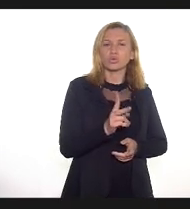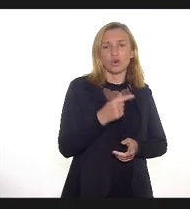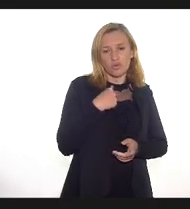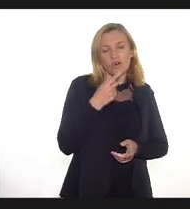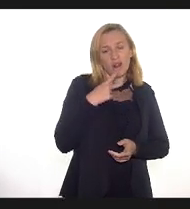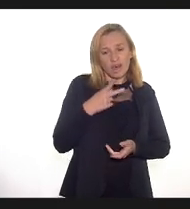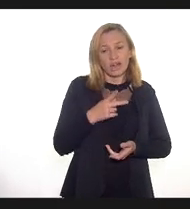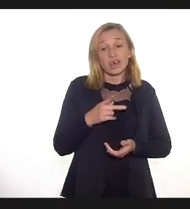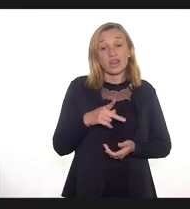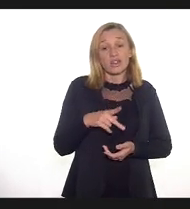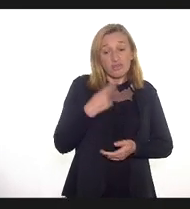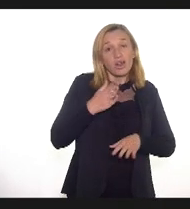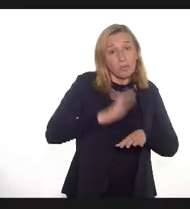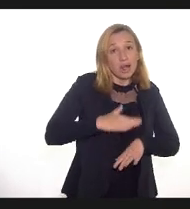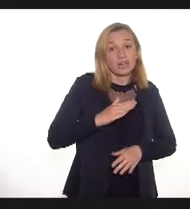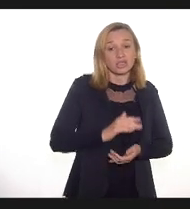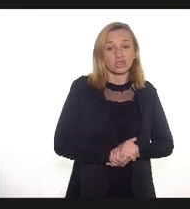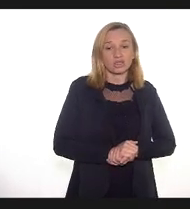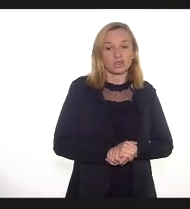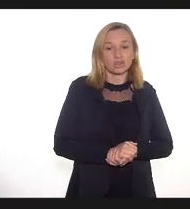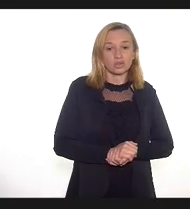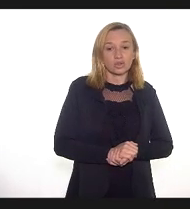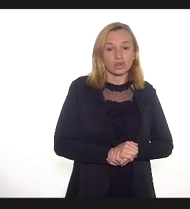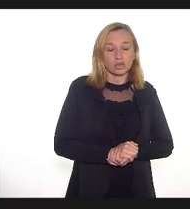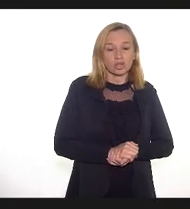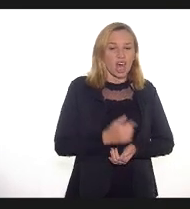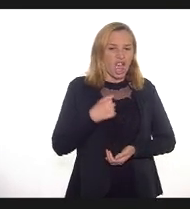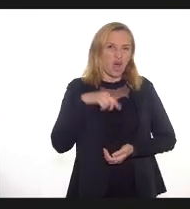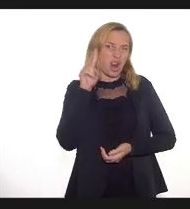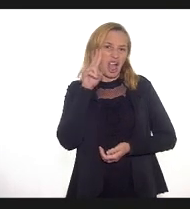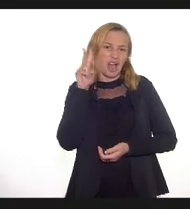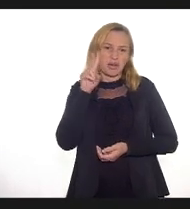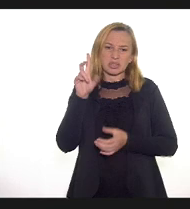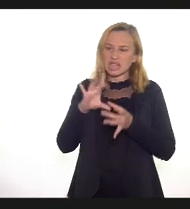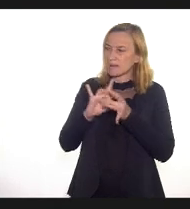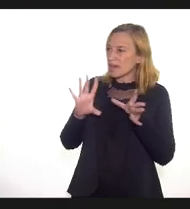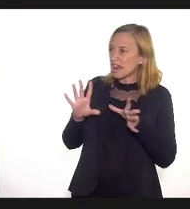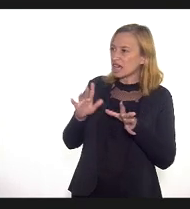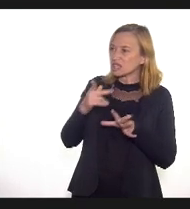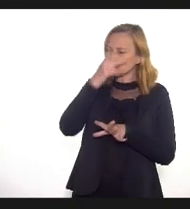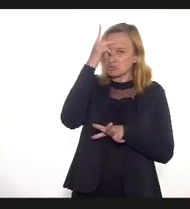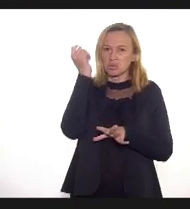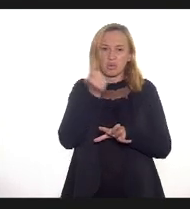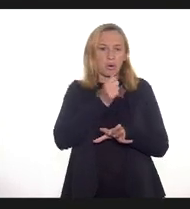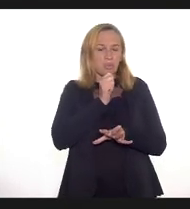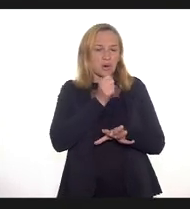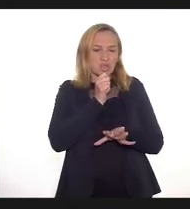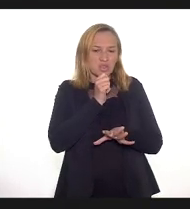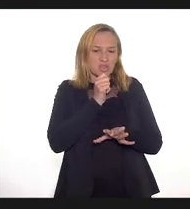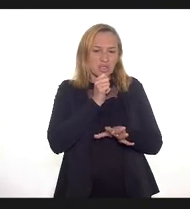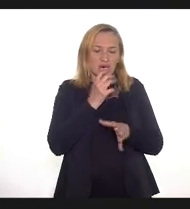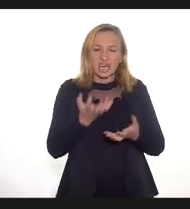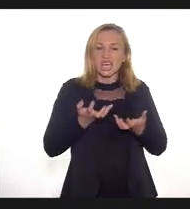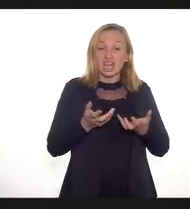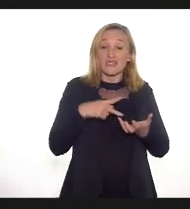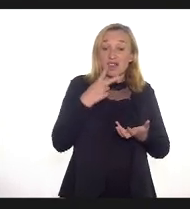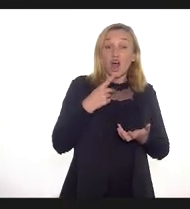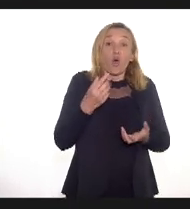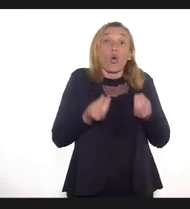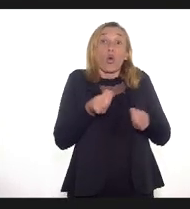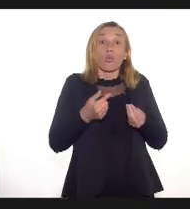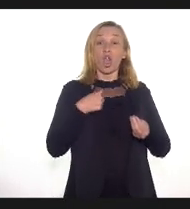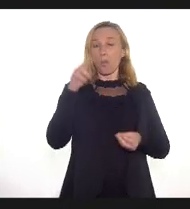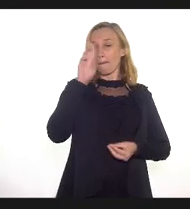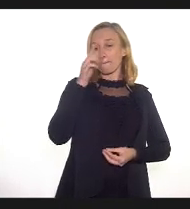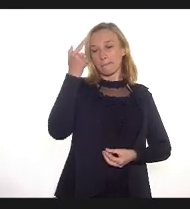E digo mais, eu não me lembro de ter autorizado ninguém a querer me dizer como eu devo pensar